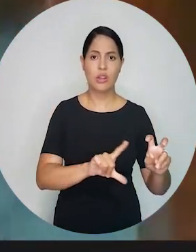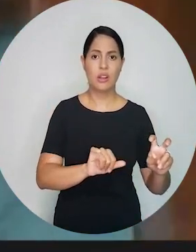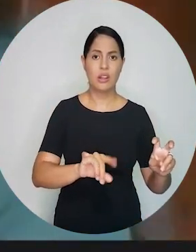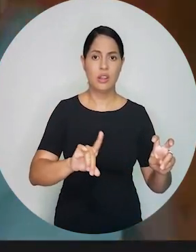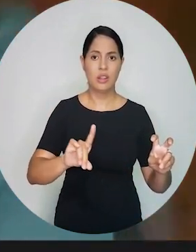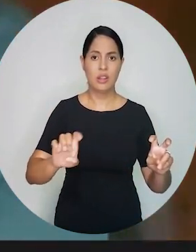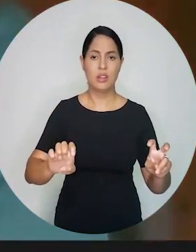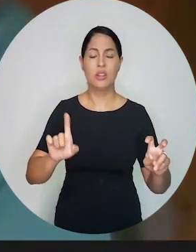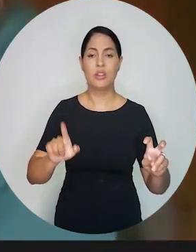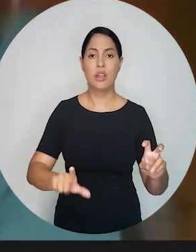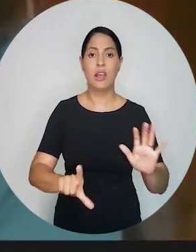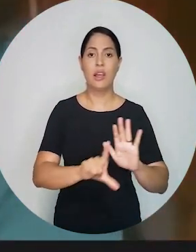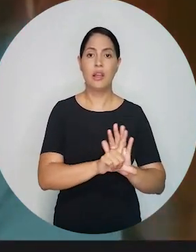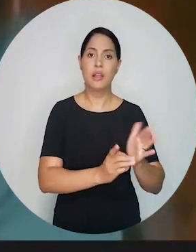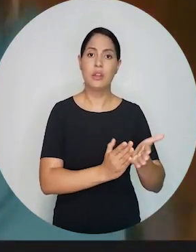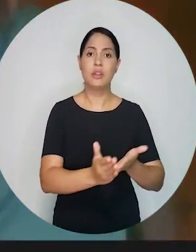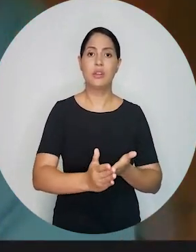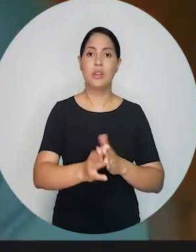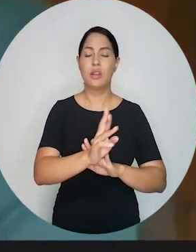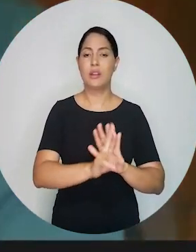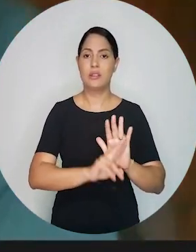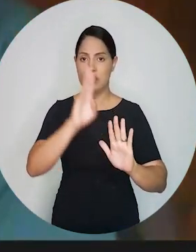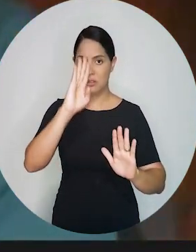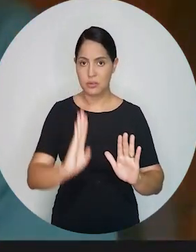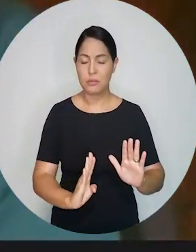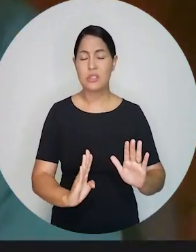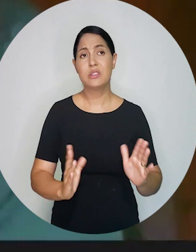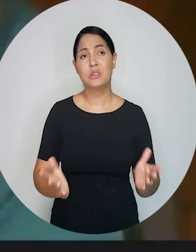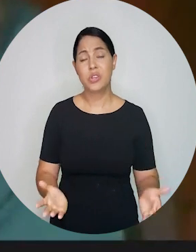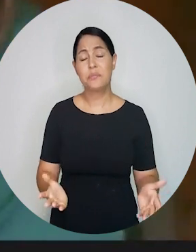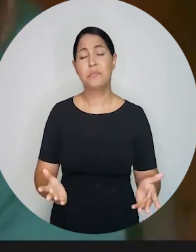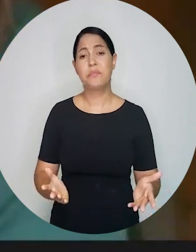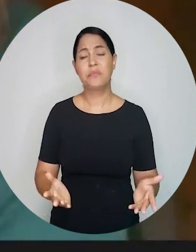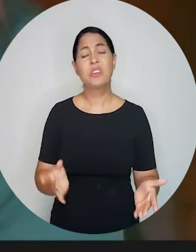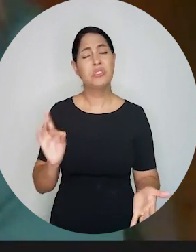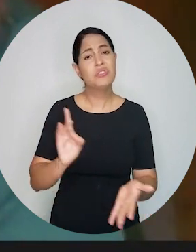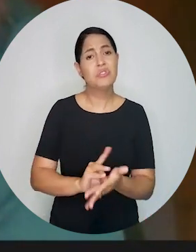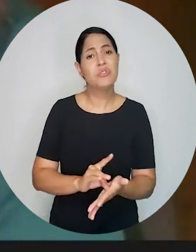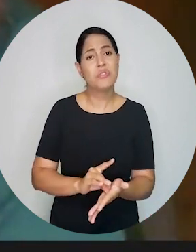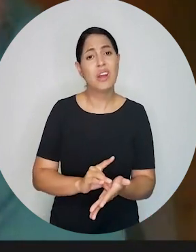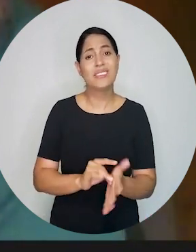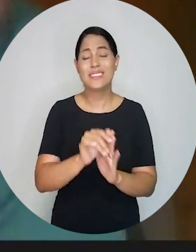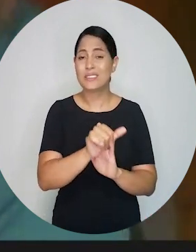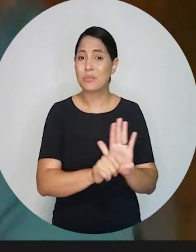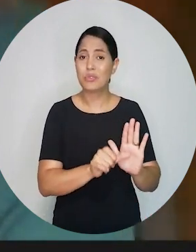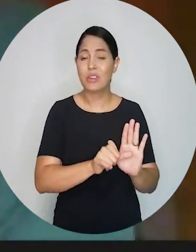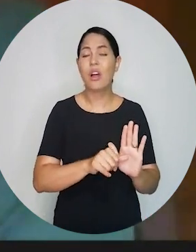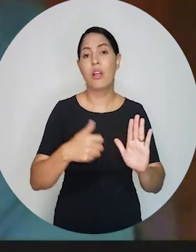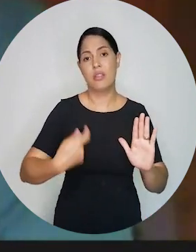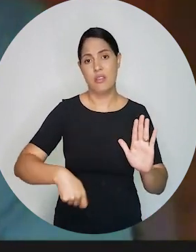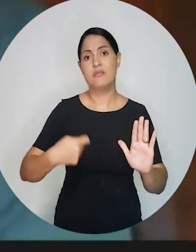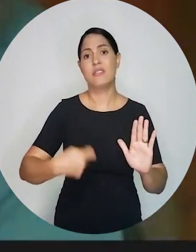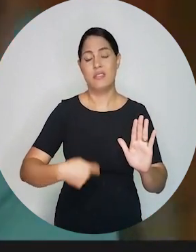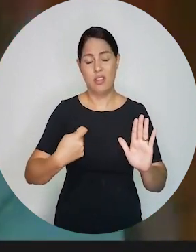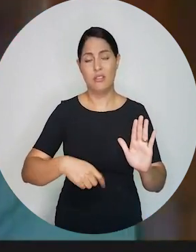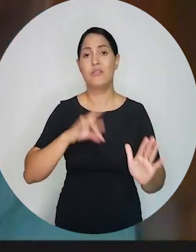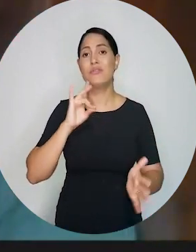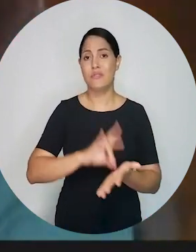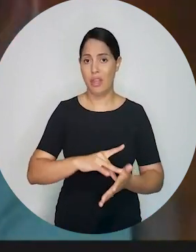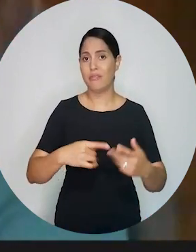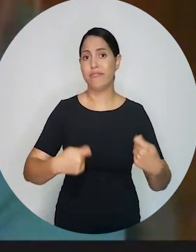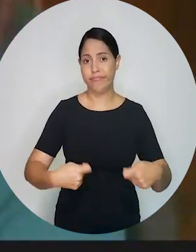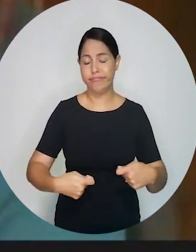veio um caminho sedimentado aí pela LIND, pela Lei de Introdução às Normas Brasileiras, e